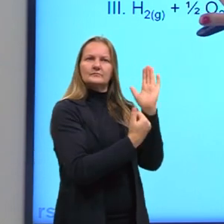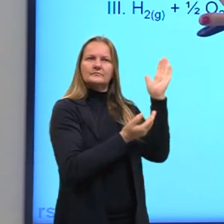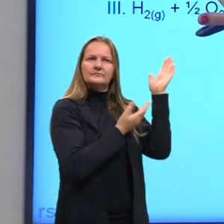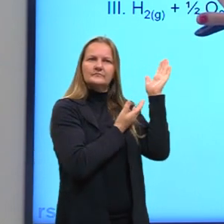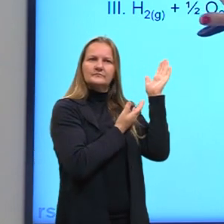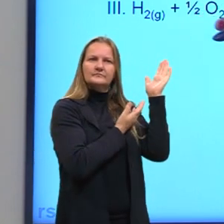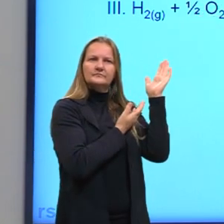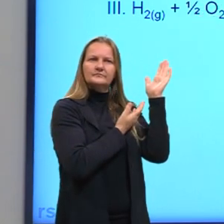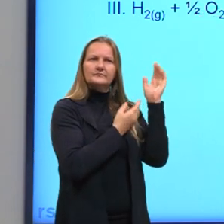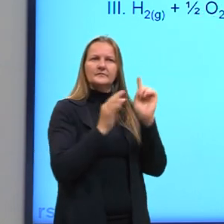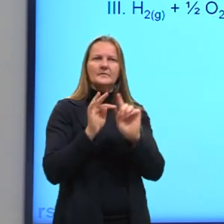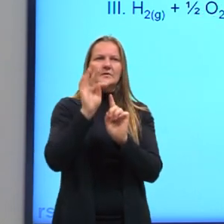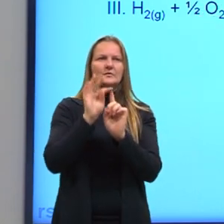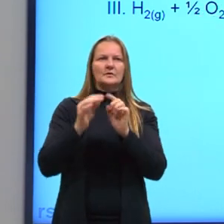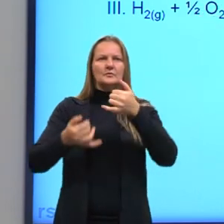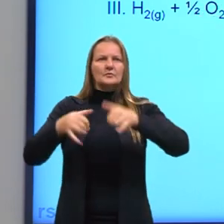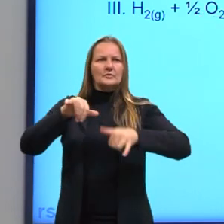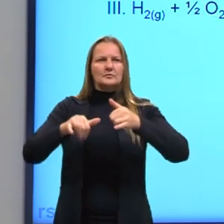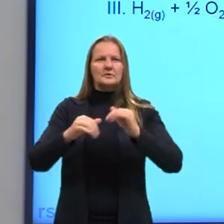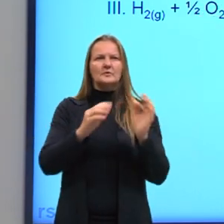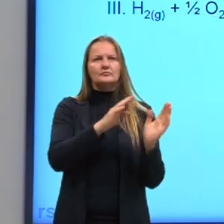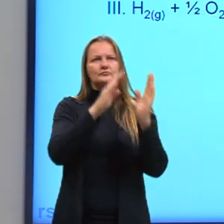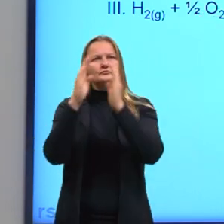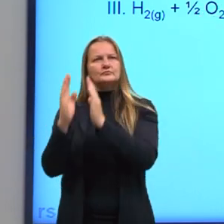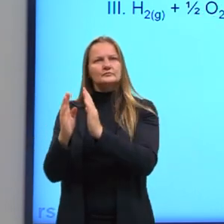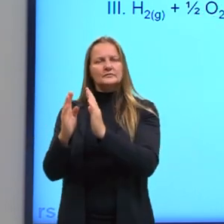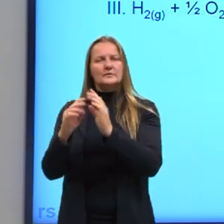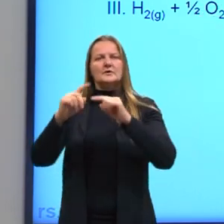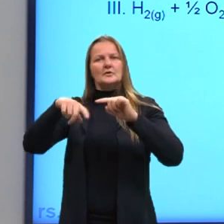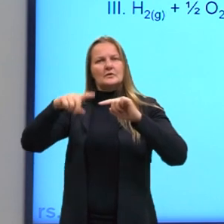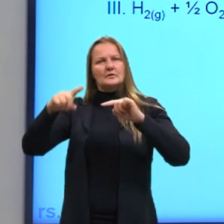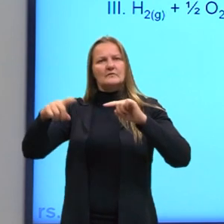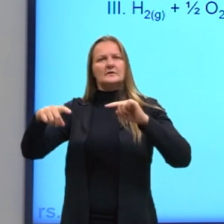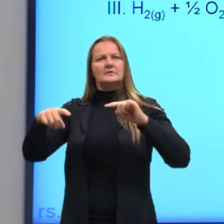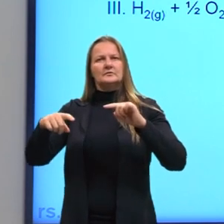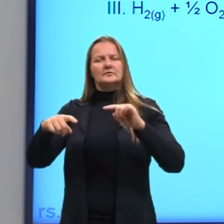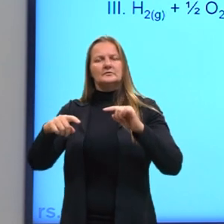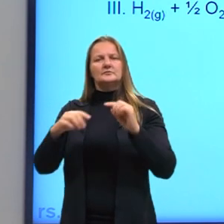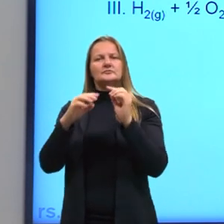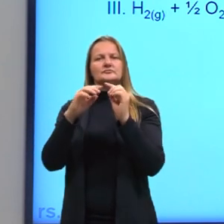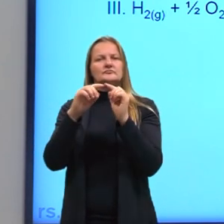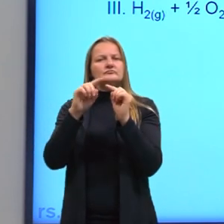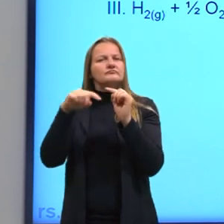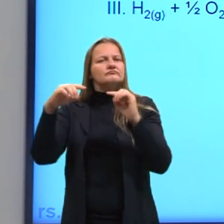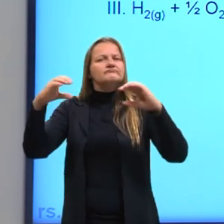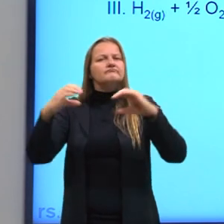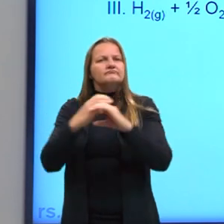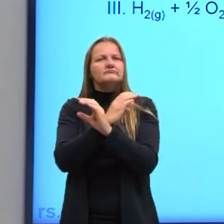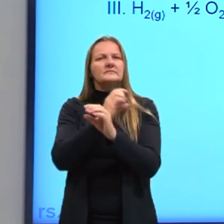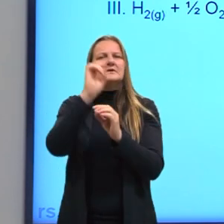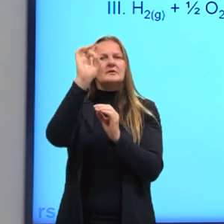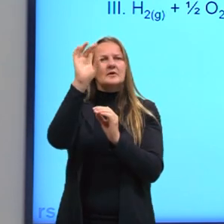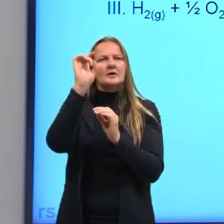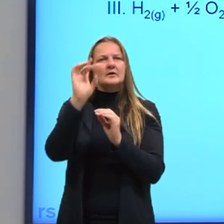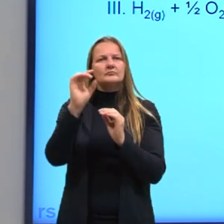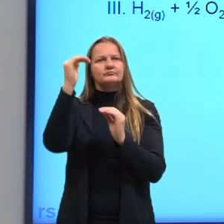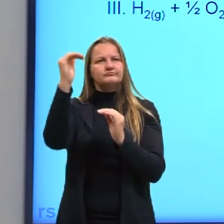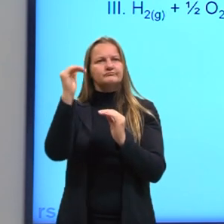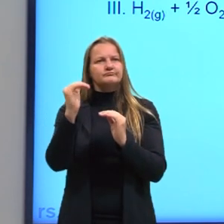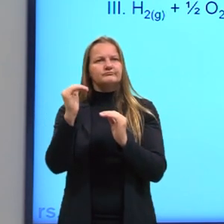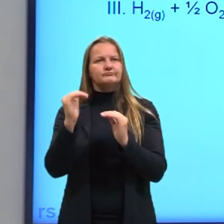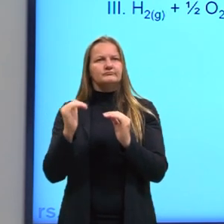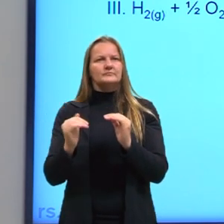termoquímicas e as devidas variações de entalpia de cada uma dessas etapas